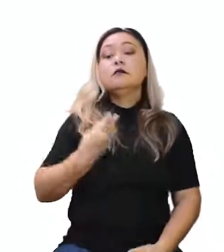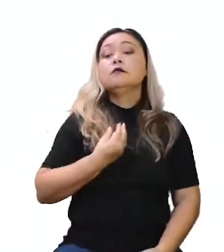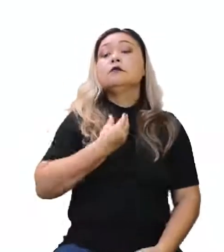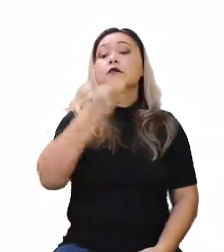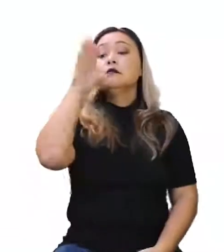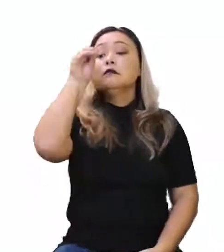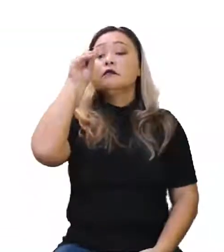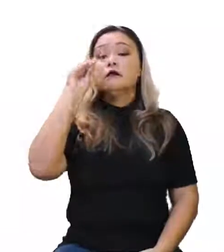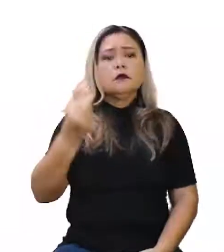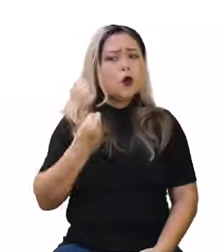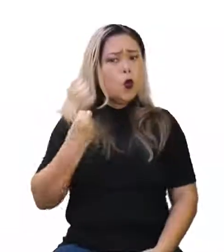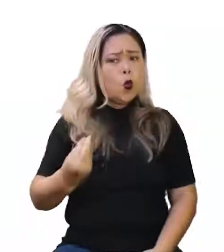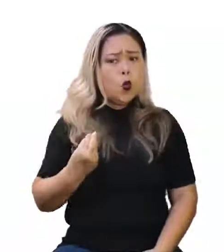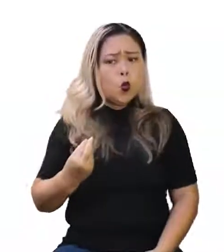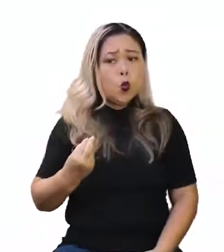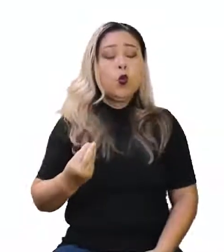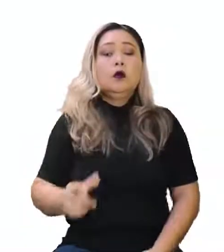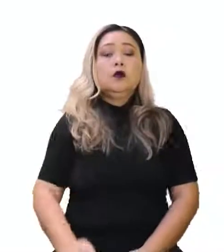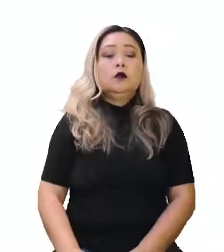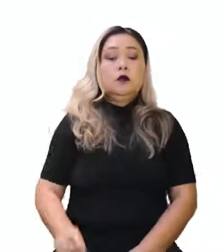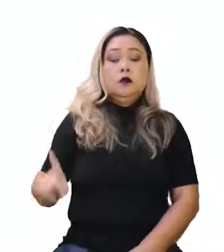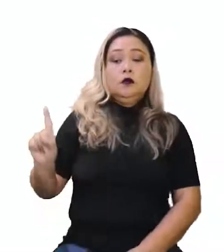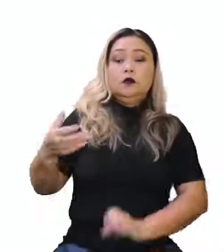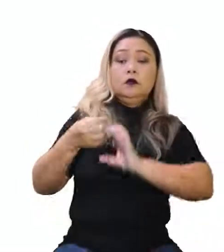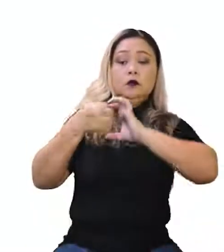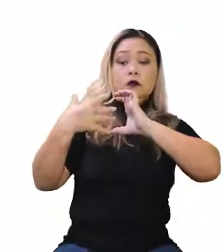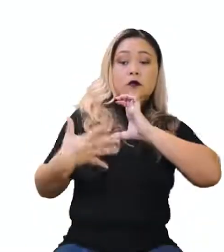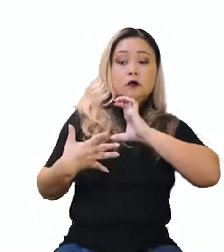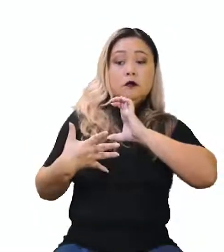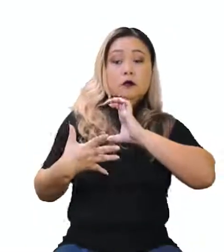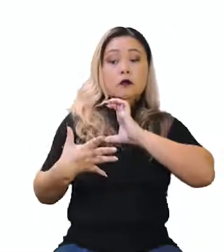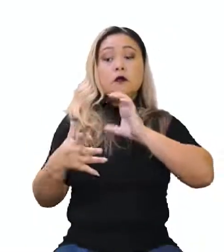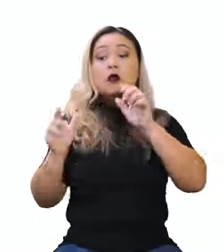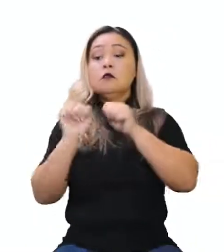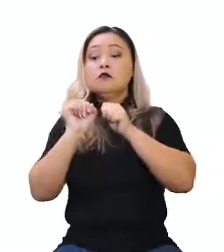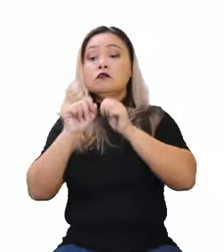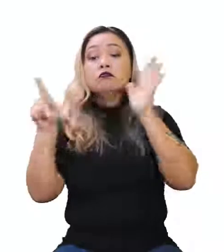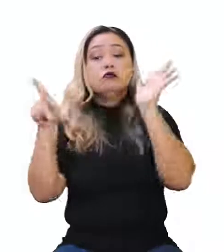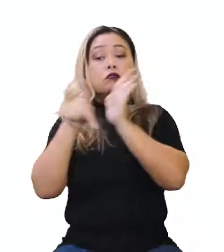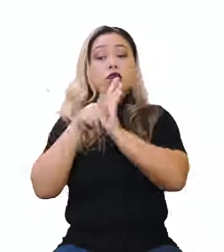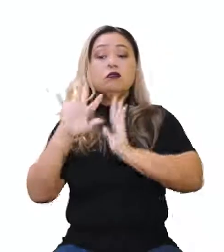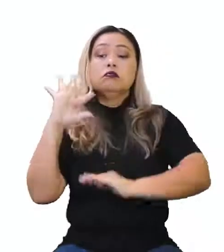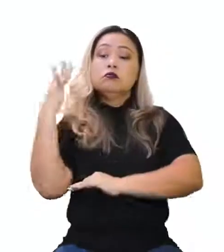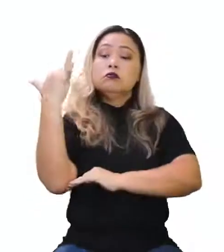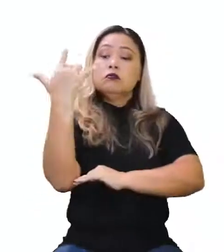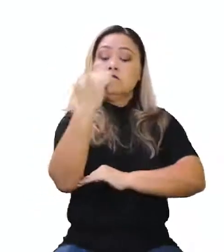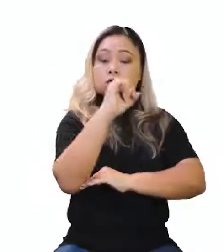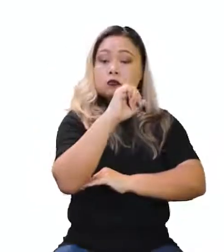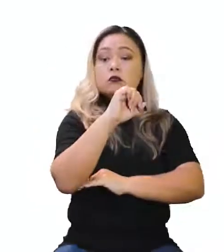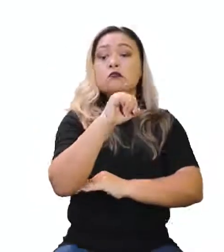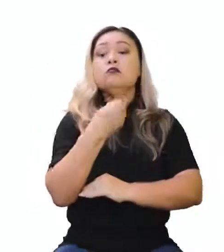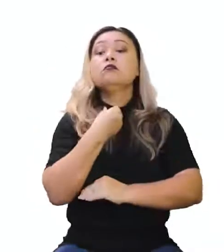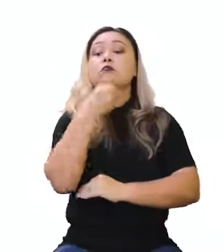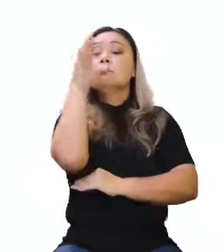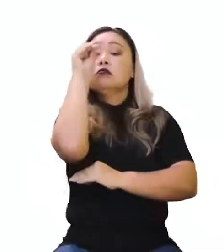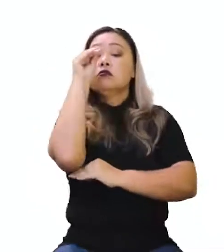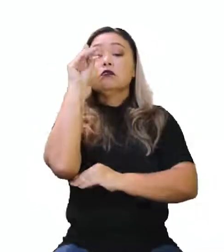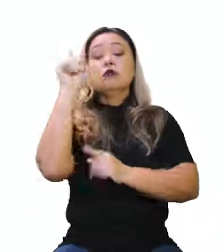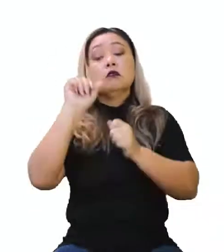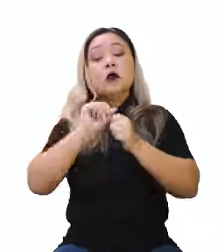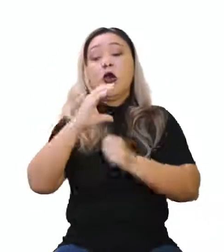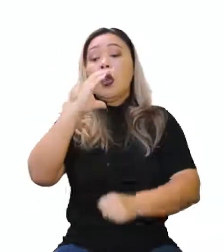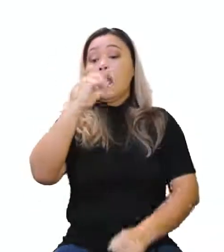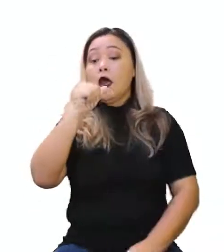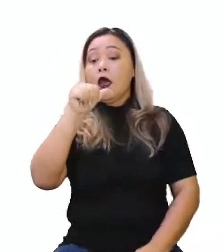do avestruz. Como assim? É as características selvagens. Tem um avestruz selvagem, tem